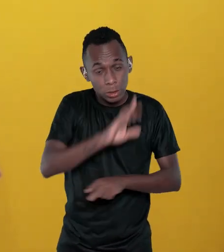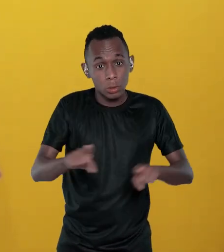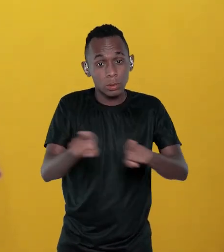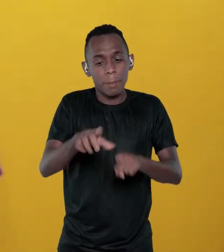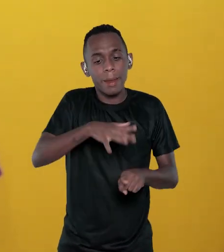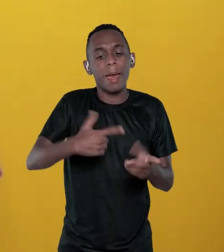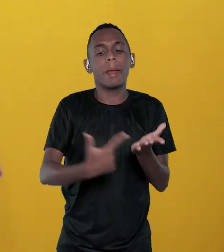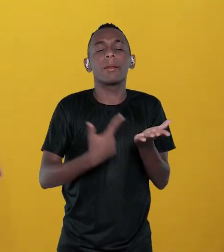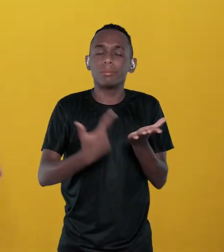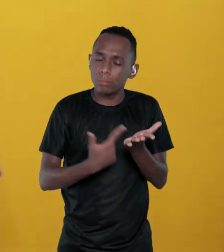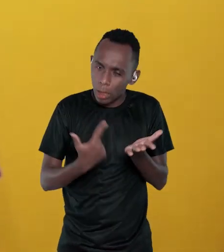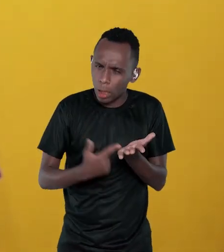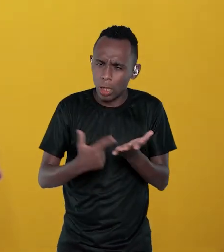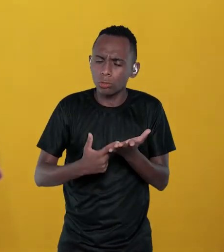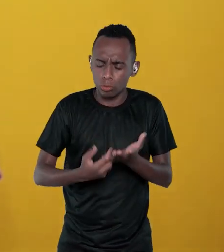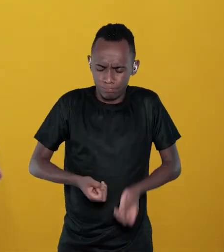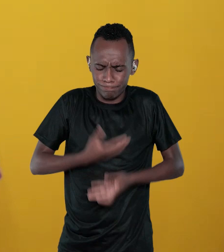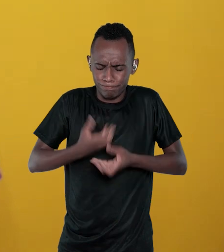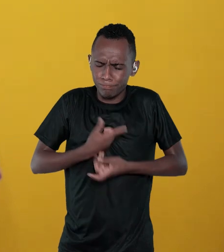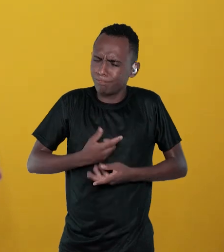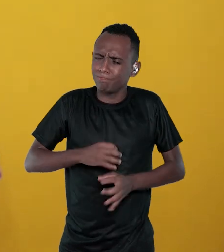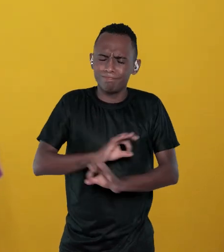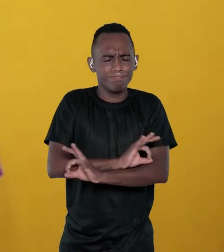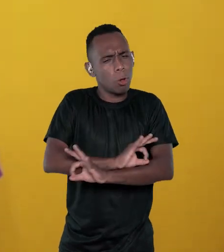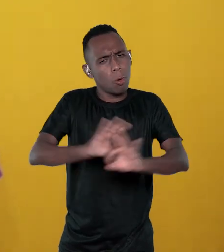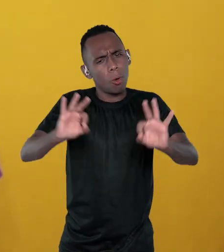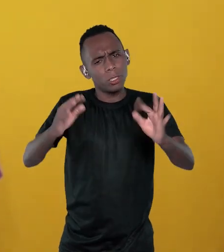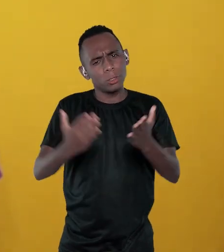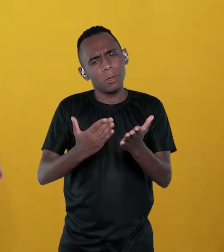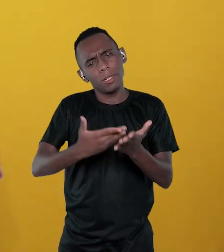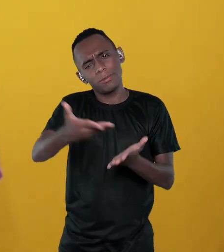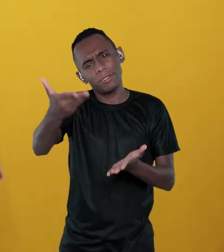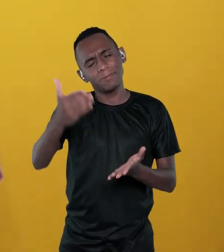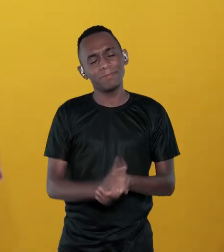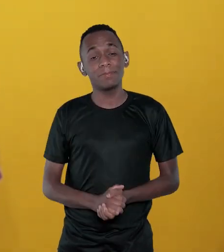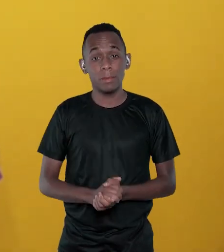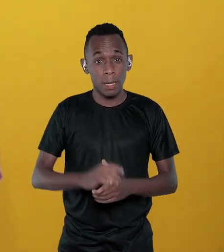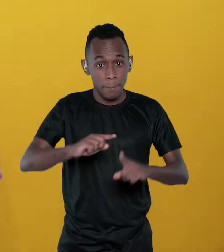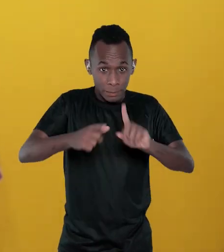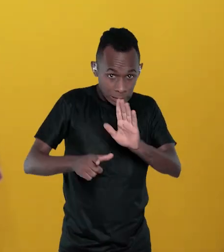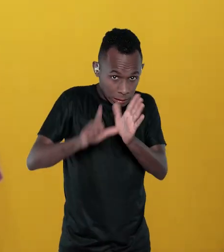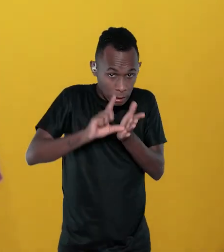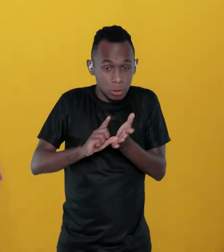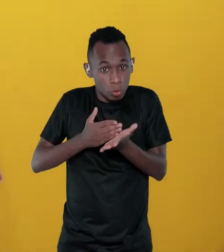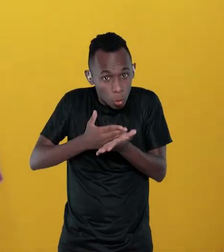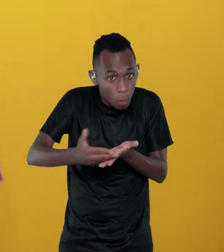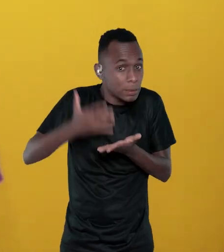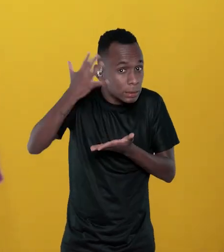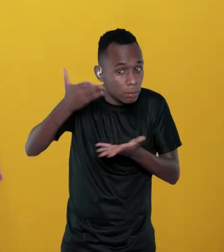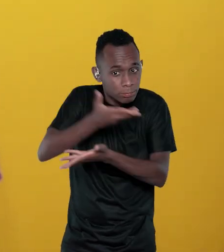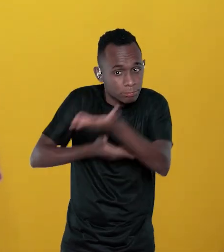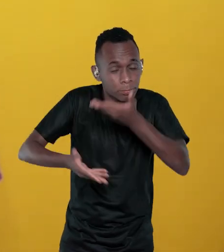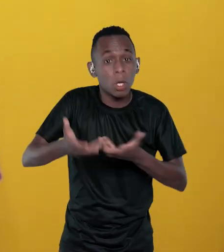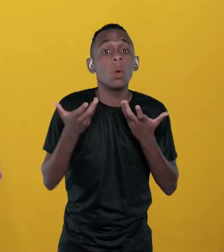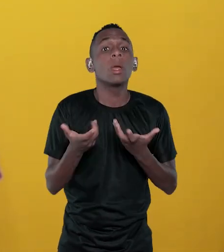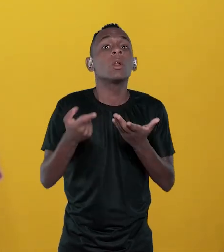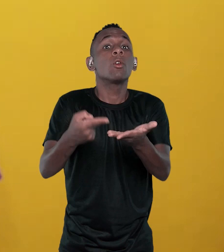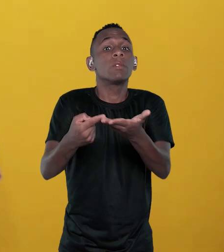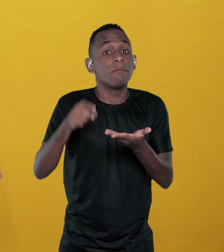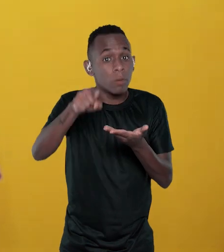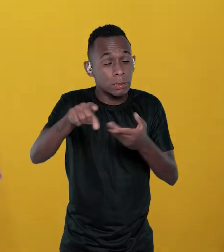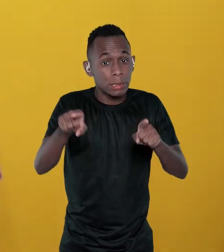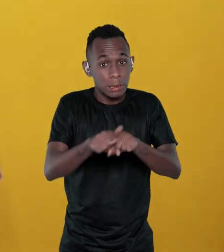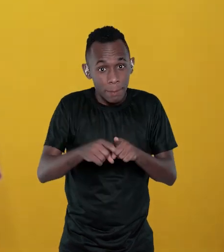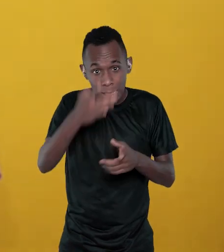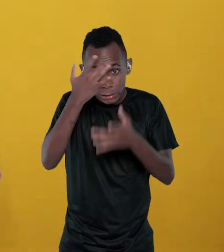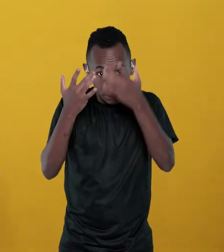meio de seus livros de poesia, que são geniais. Murilo, antes da gente iniciar a nossa conversa, eu quero te convidar, e a